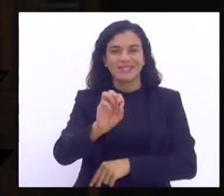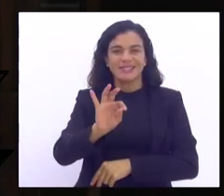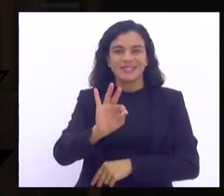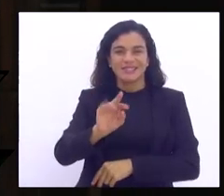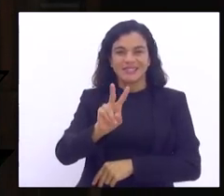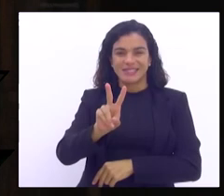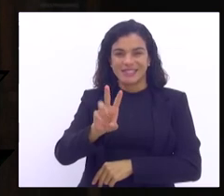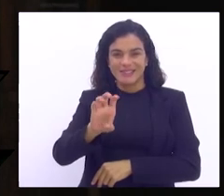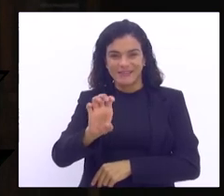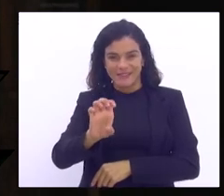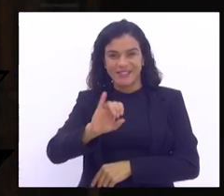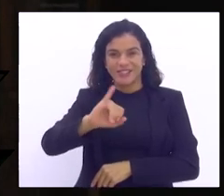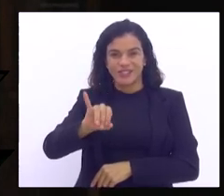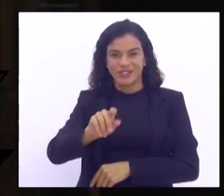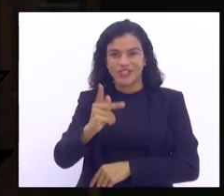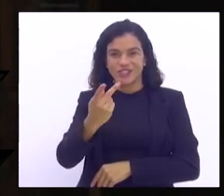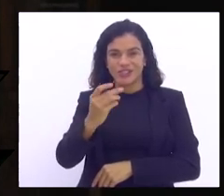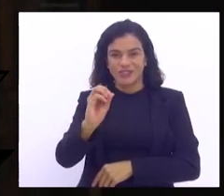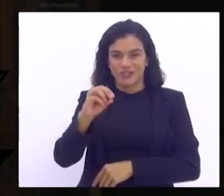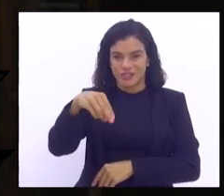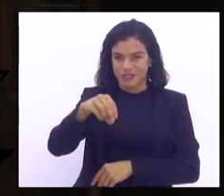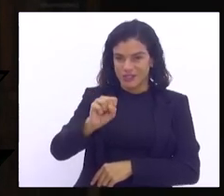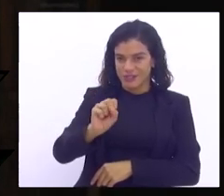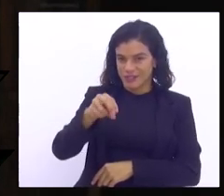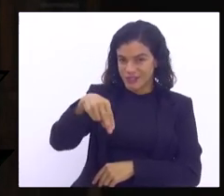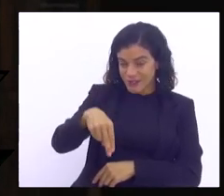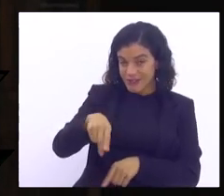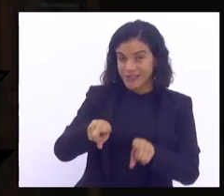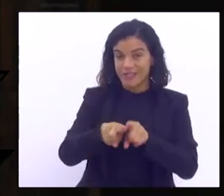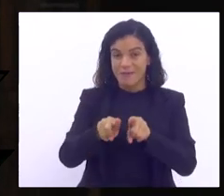Celine Dion, a cantora.